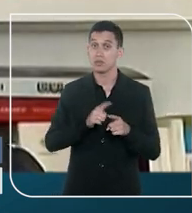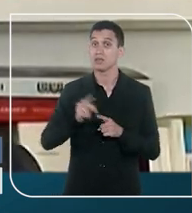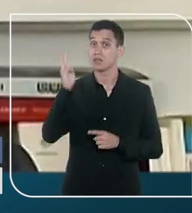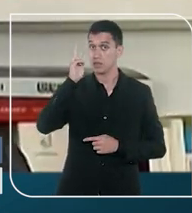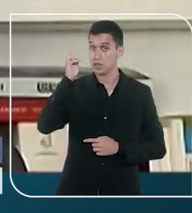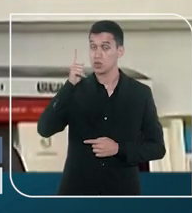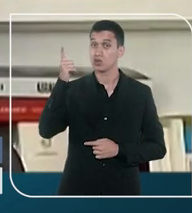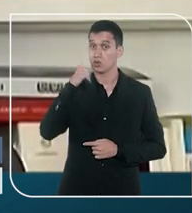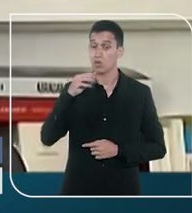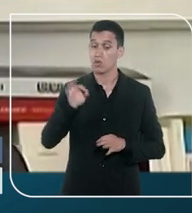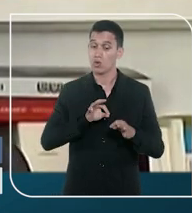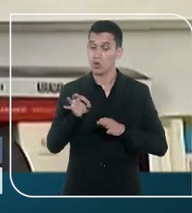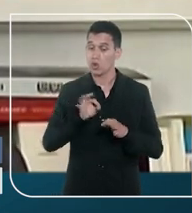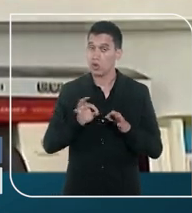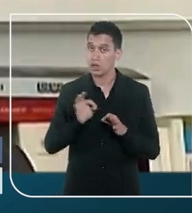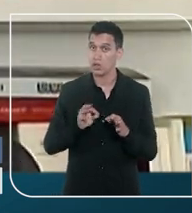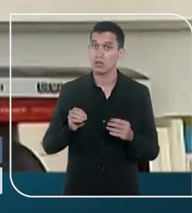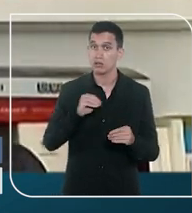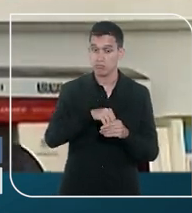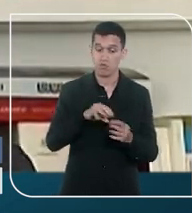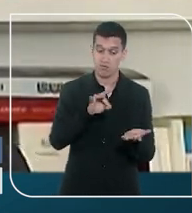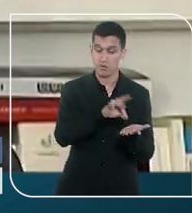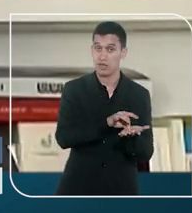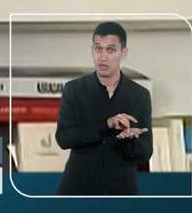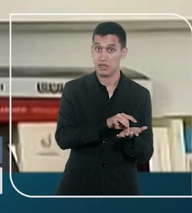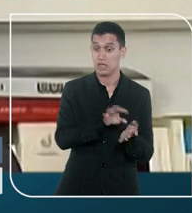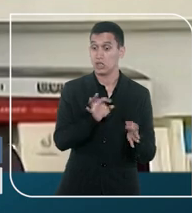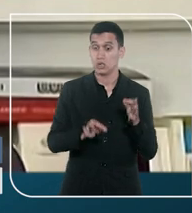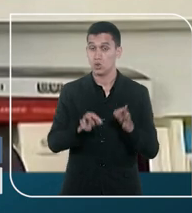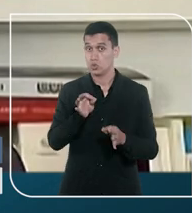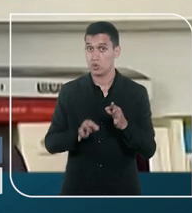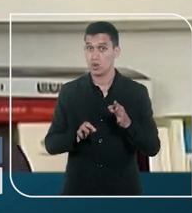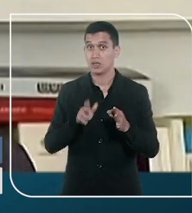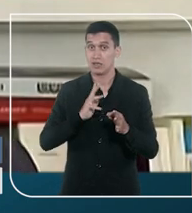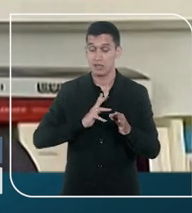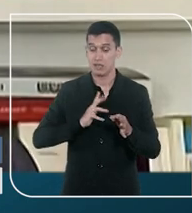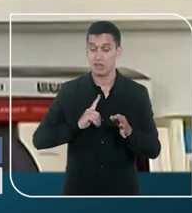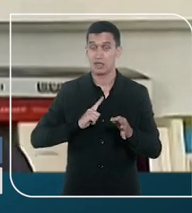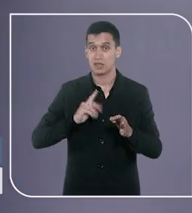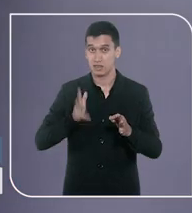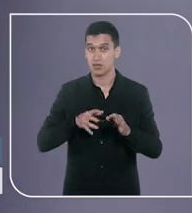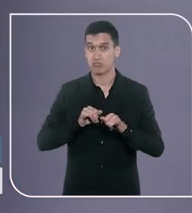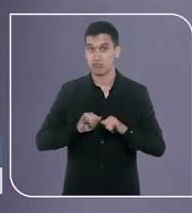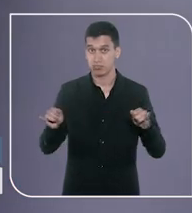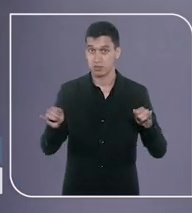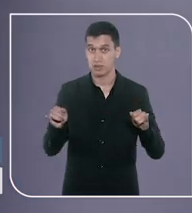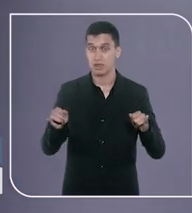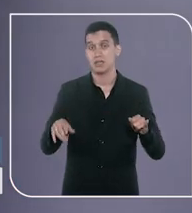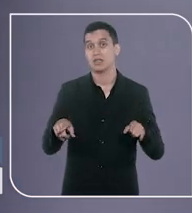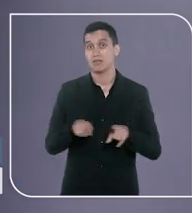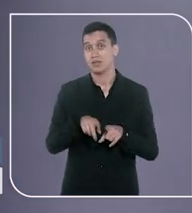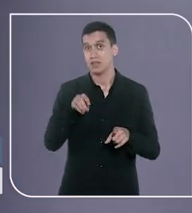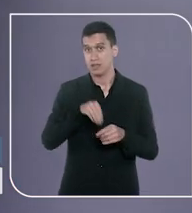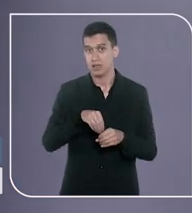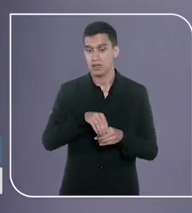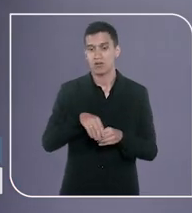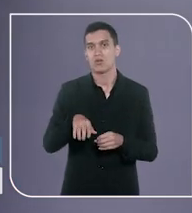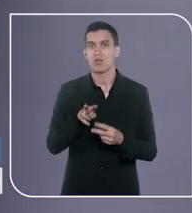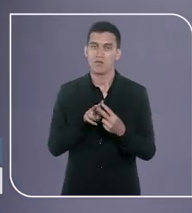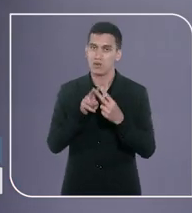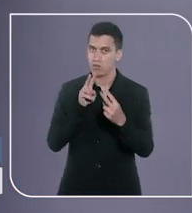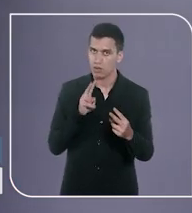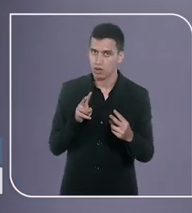oficial autorizado ou credenciado em que os julgados estiverem publicados, inclusive isso através de mídia